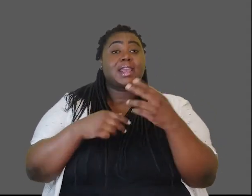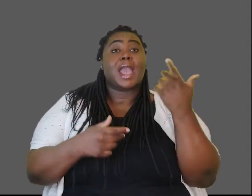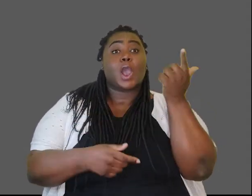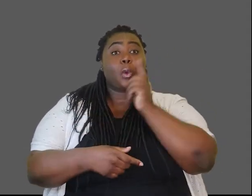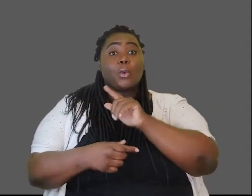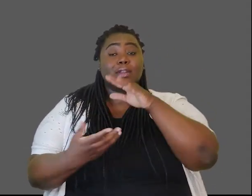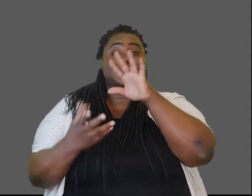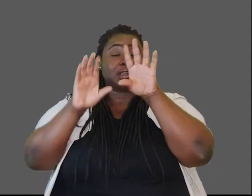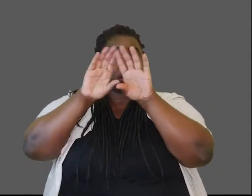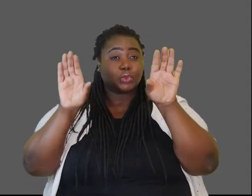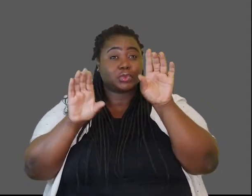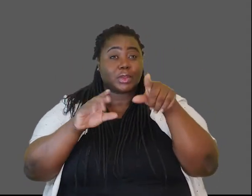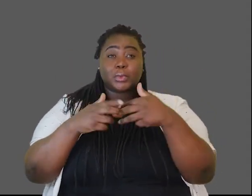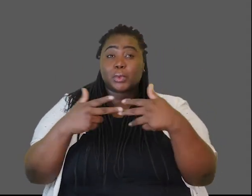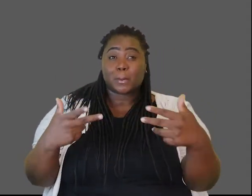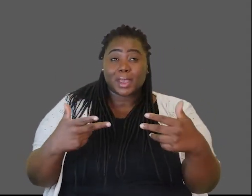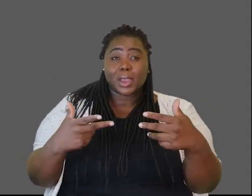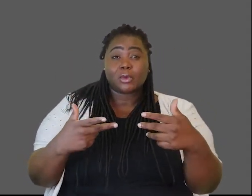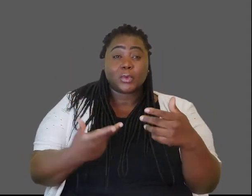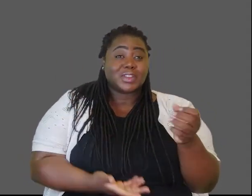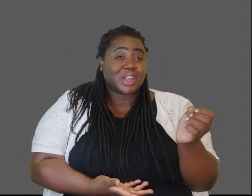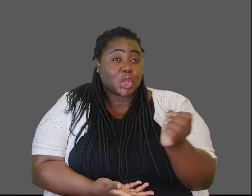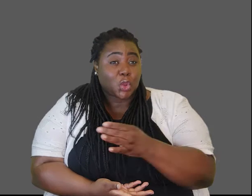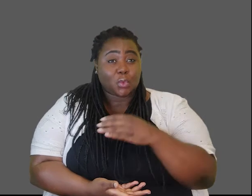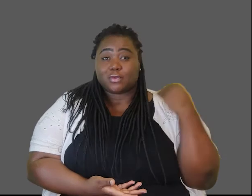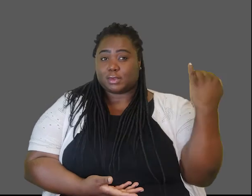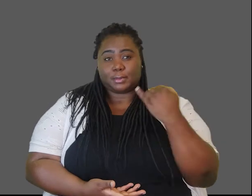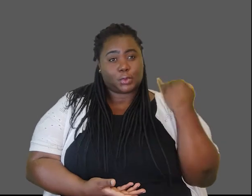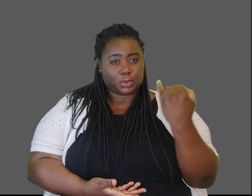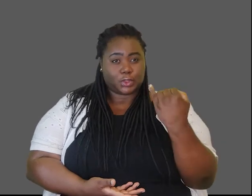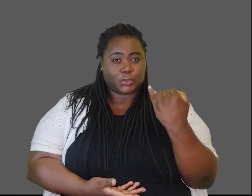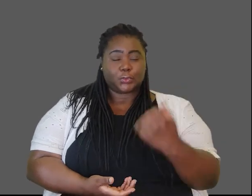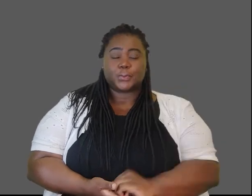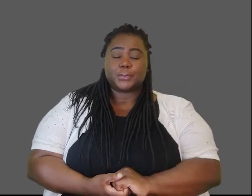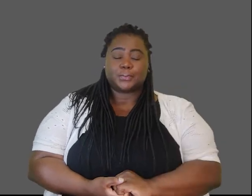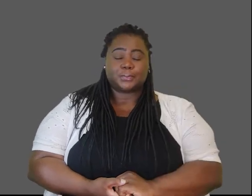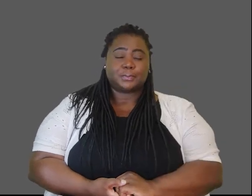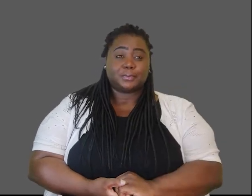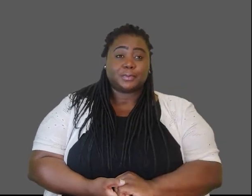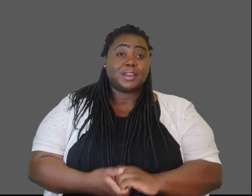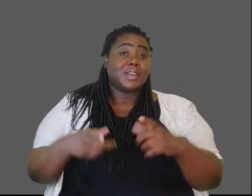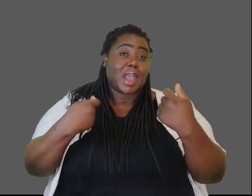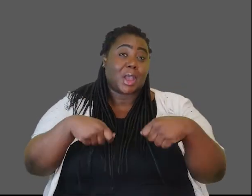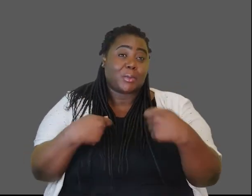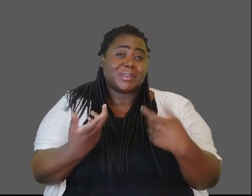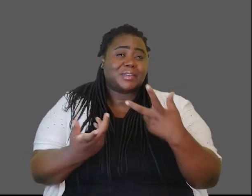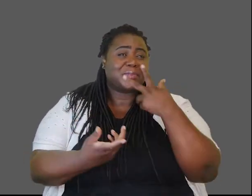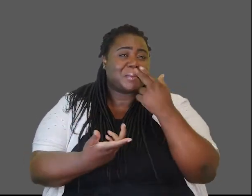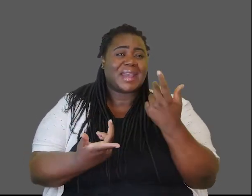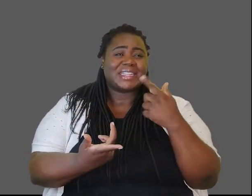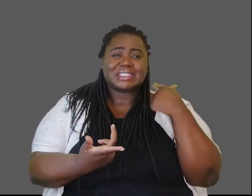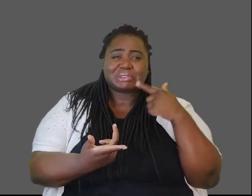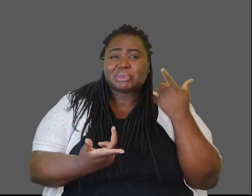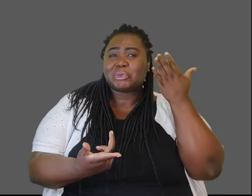espaço era uma coisa tremendamente nova e importante. E precisava de ser meio maluco